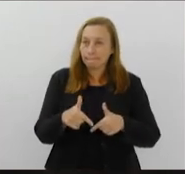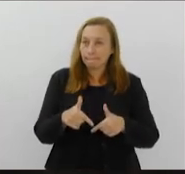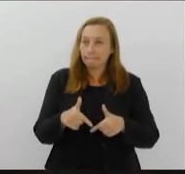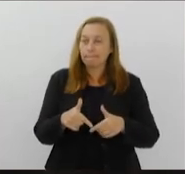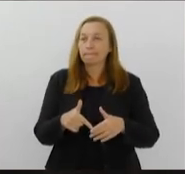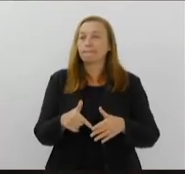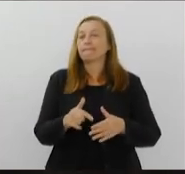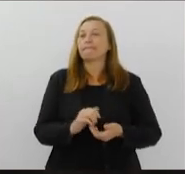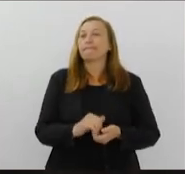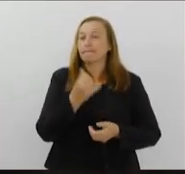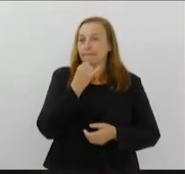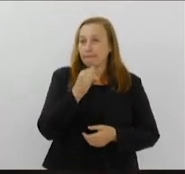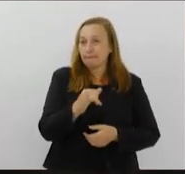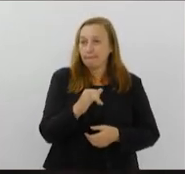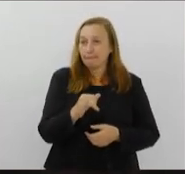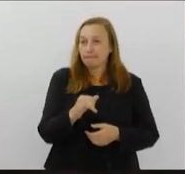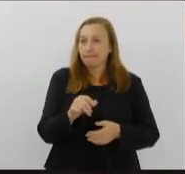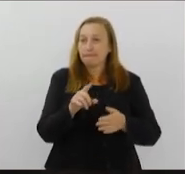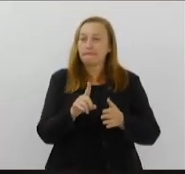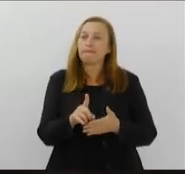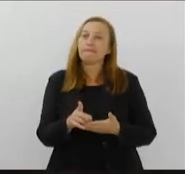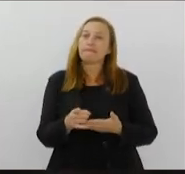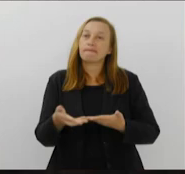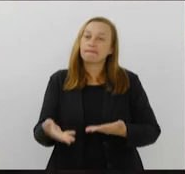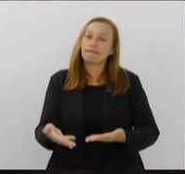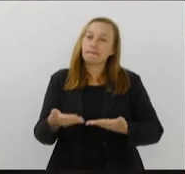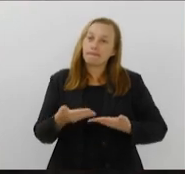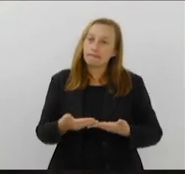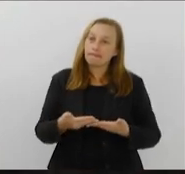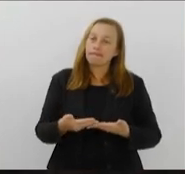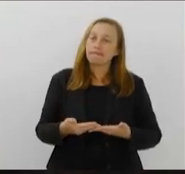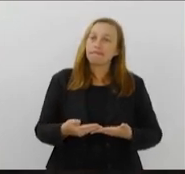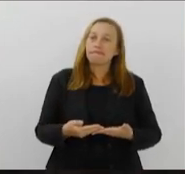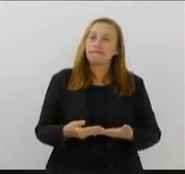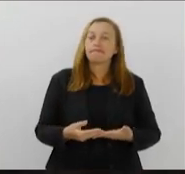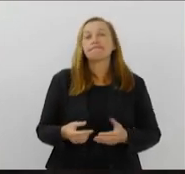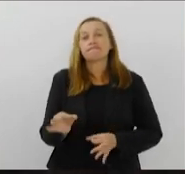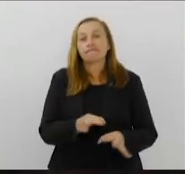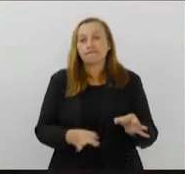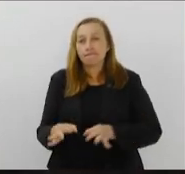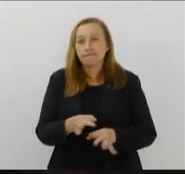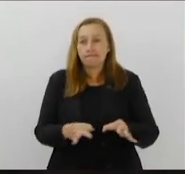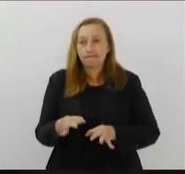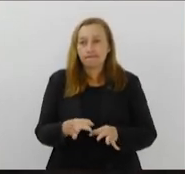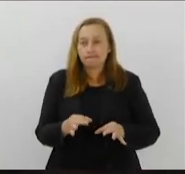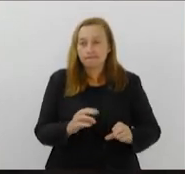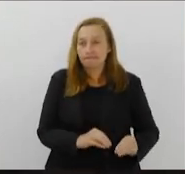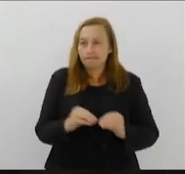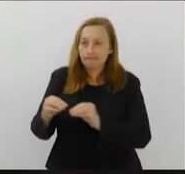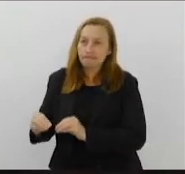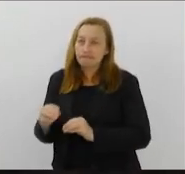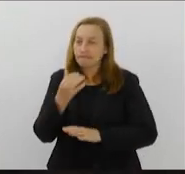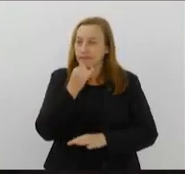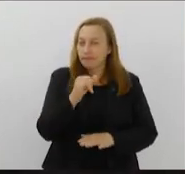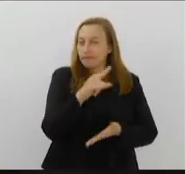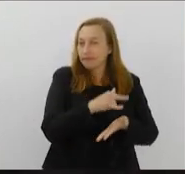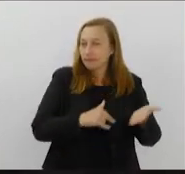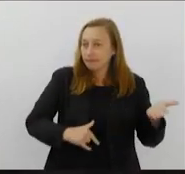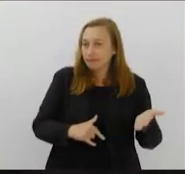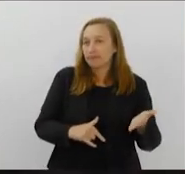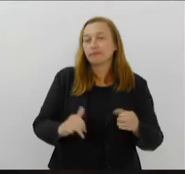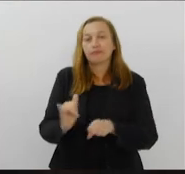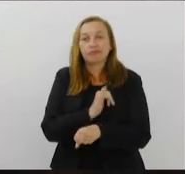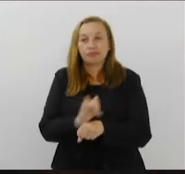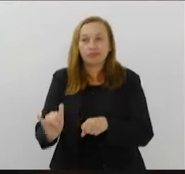um processo de consulta pública para receberem contribuições sobre esse plano de transição energética, que o documento é público, a